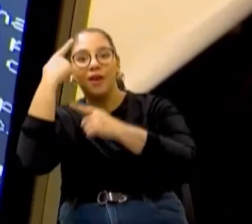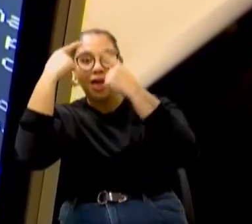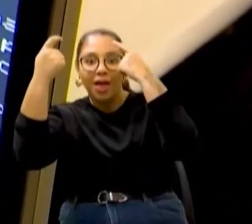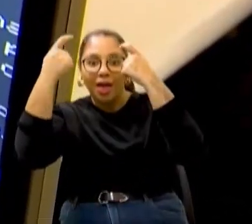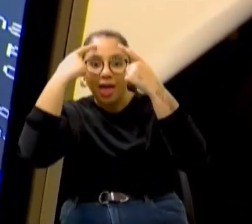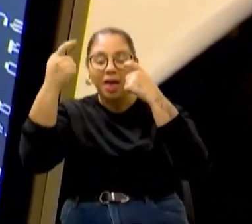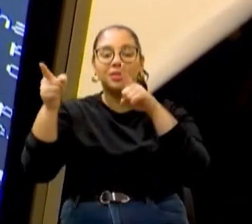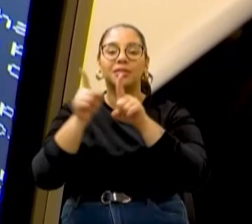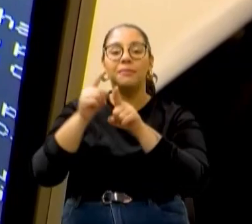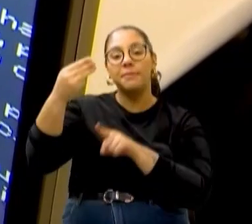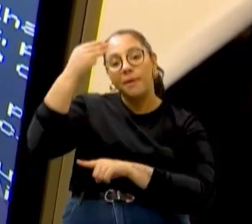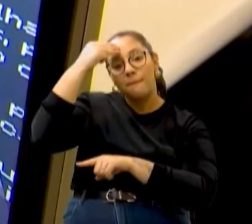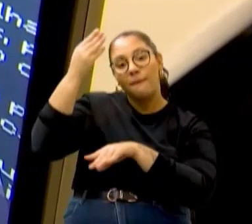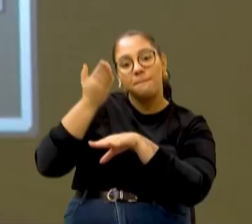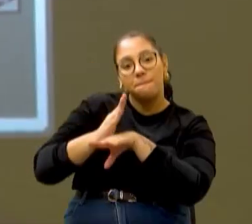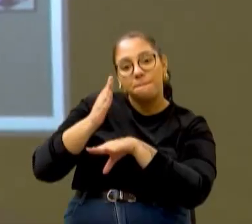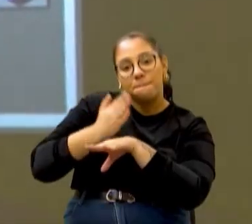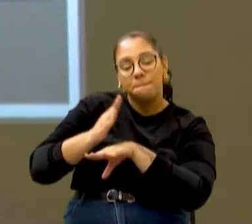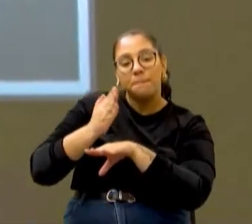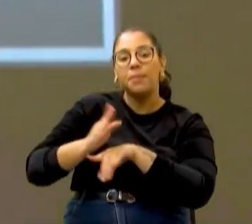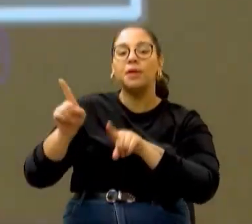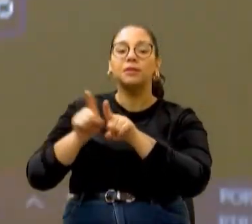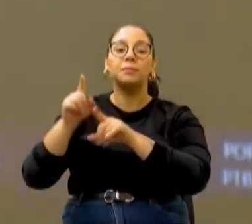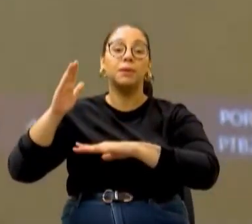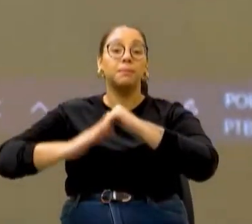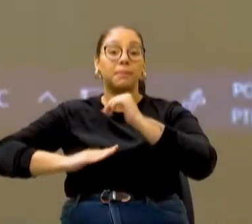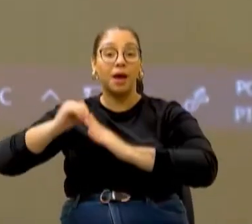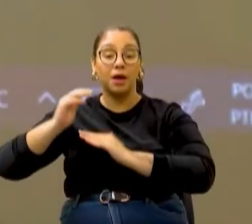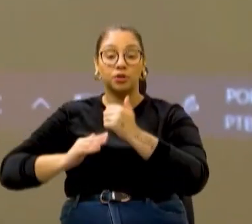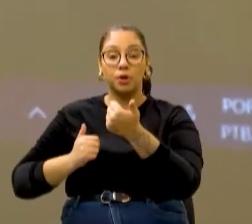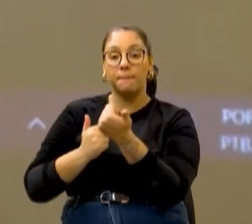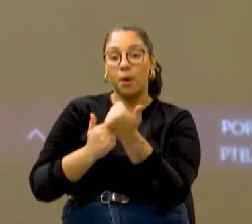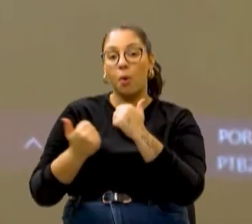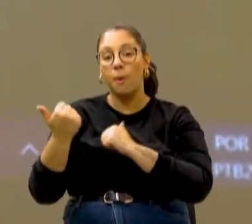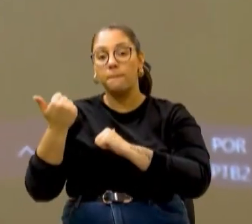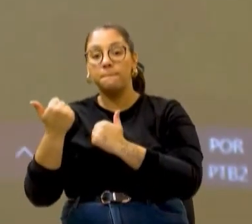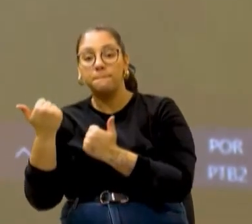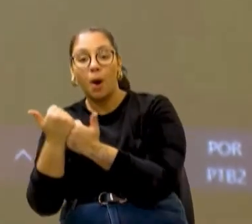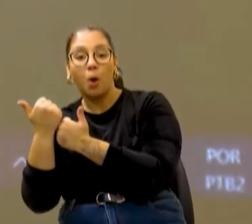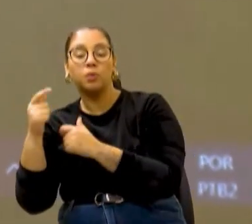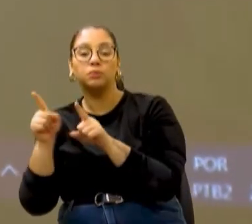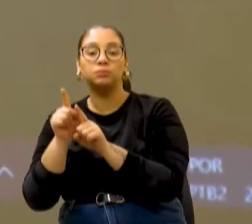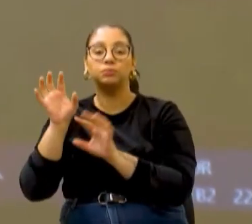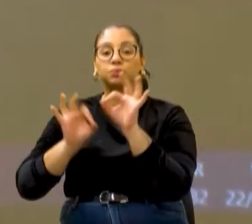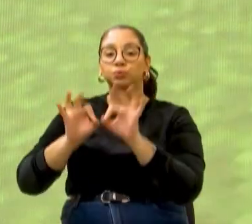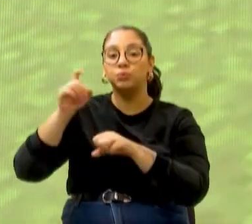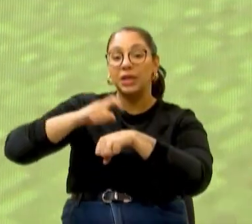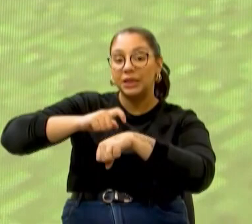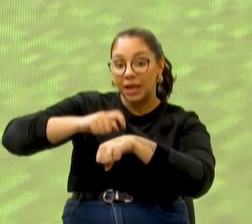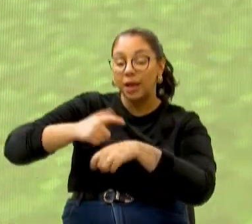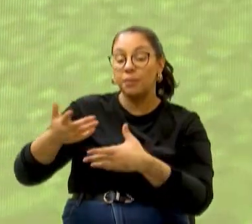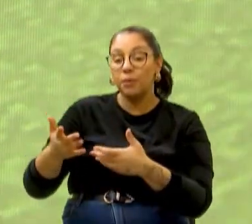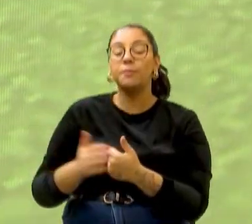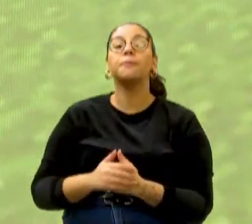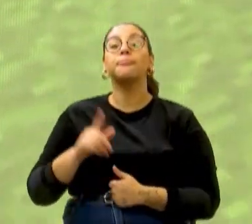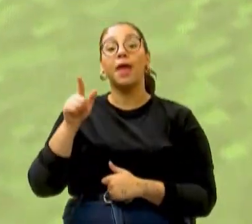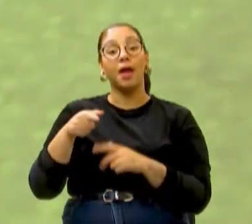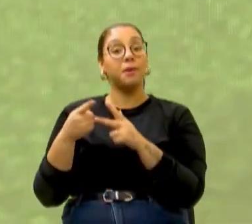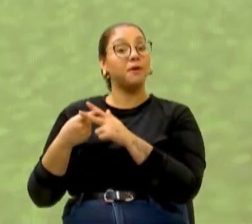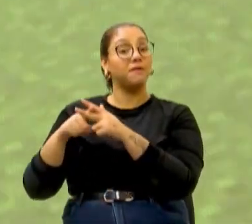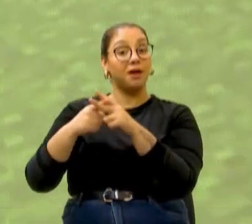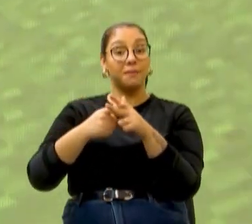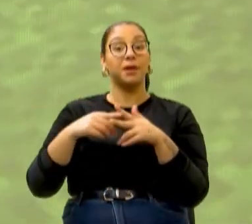habilidades como criatividade treinar memória exercitar então colaboratividade planejamento gestão de tempo